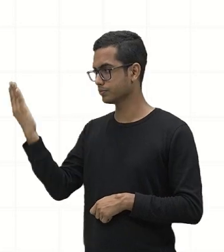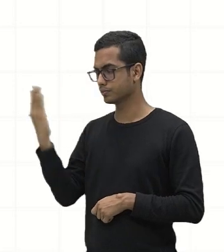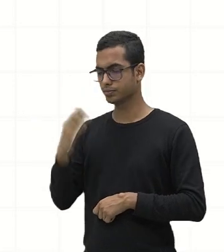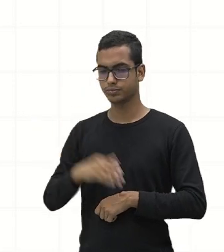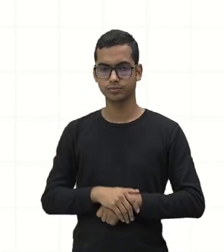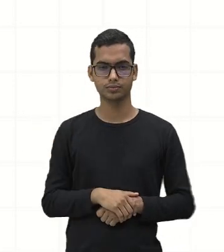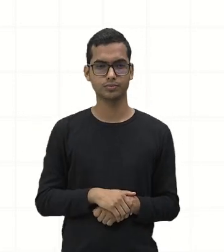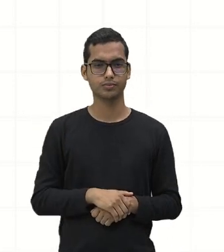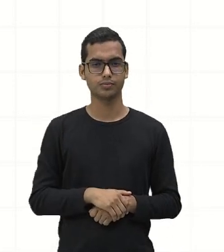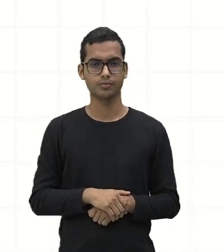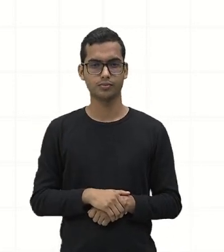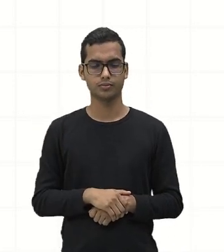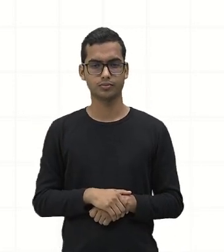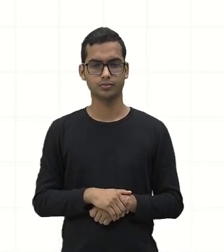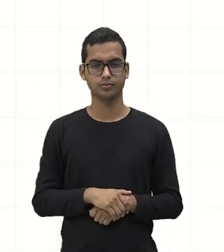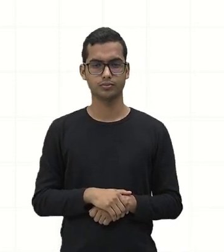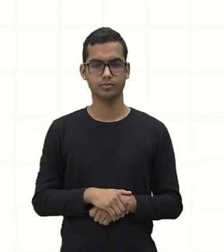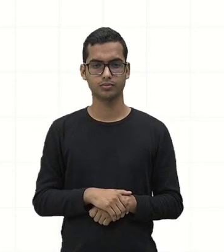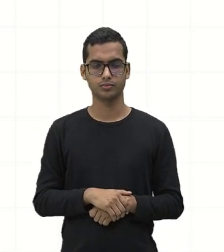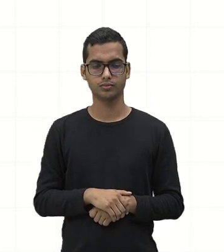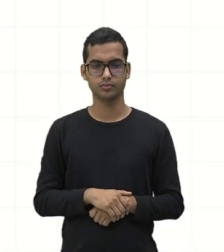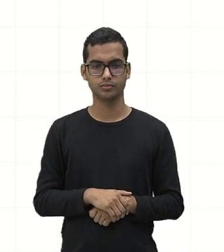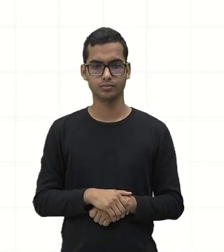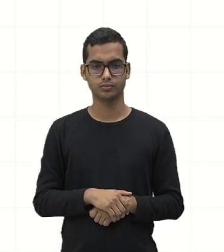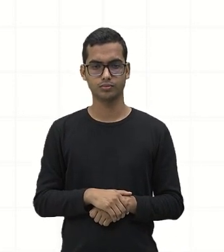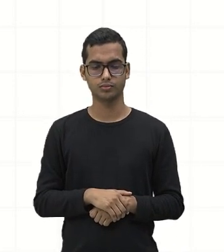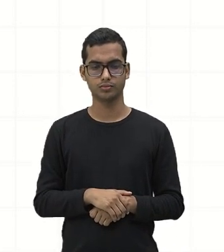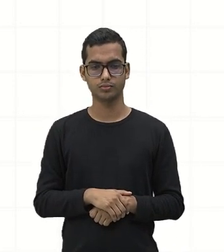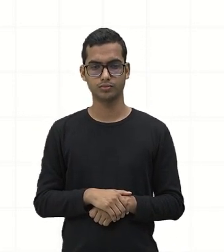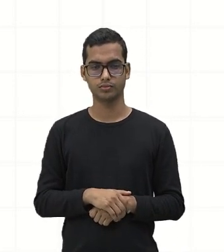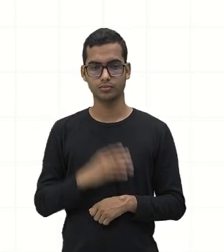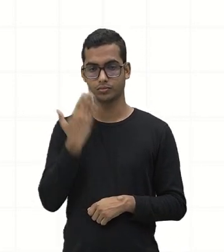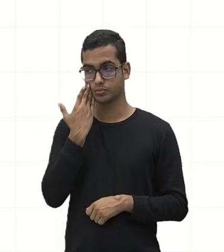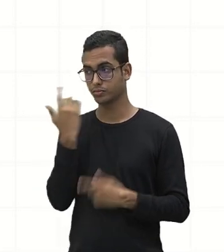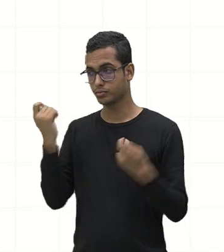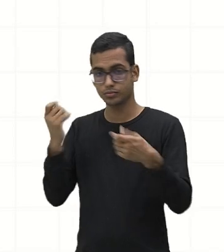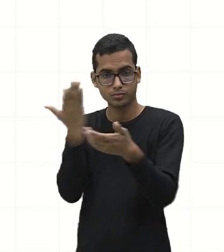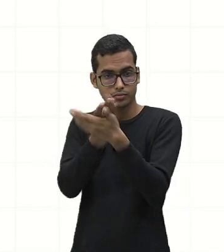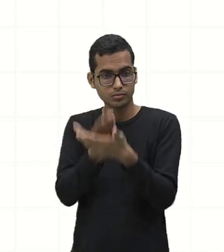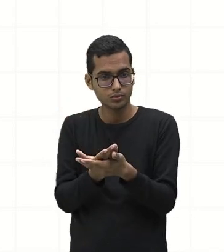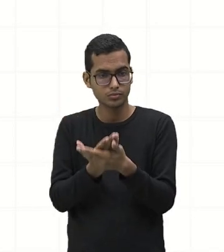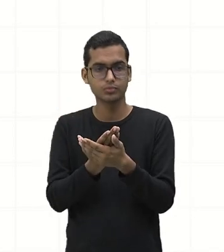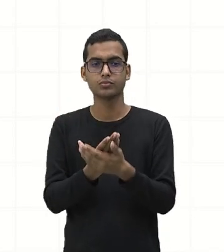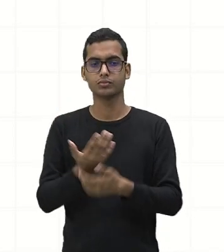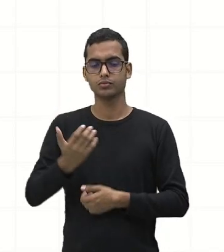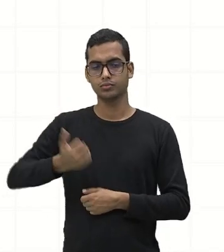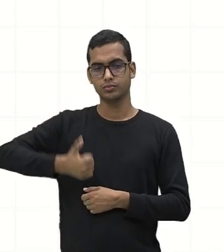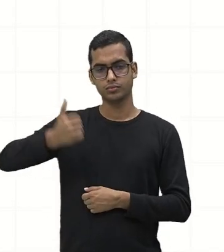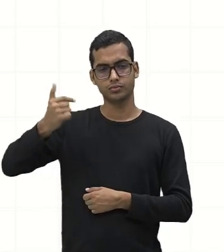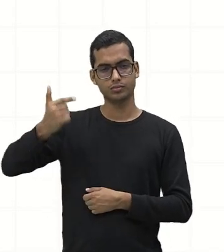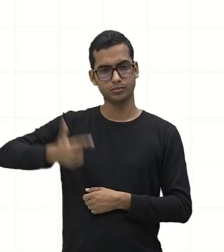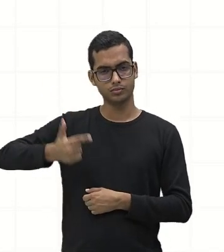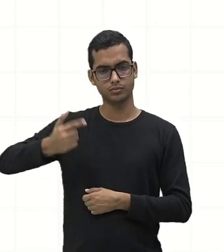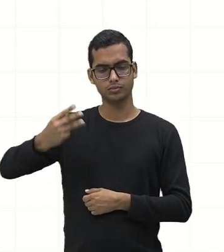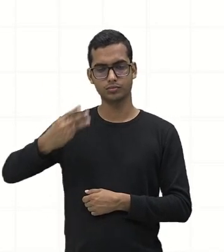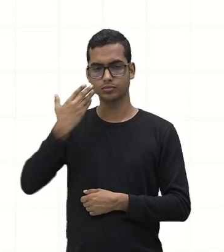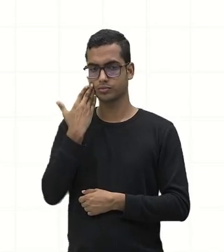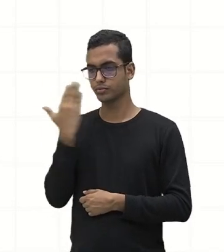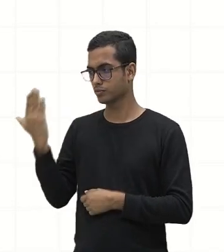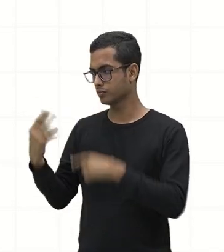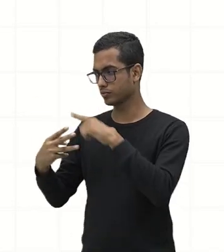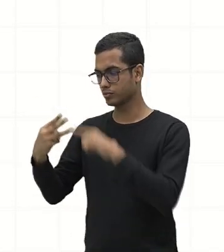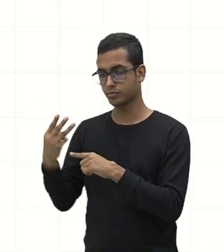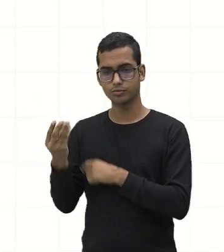daquelas proporção que foram mostradas aqui, ó. Posso trabalhar a primeira, a segunda e a terceira, tá bom? Só que